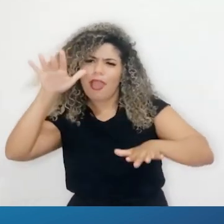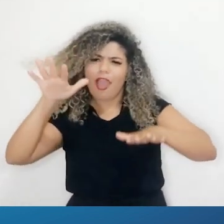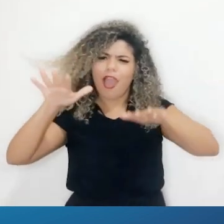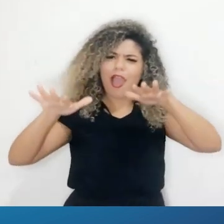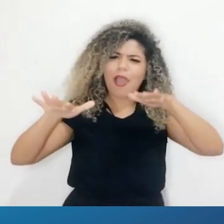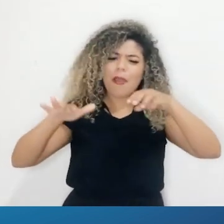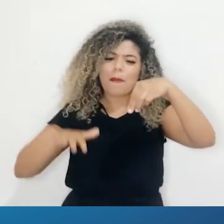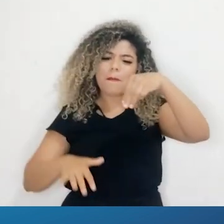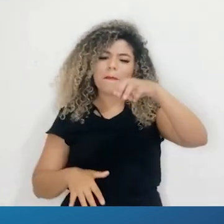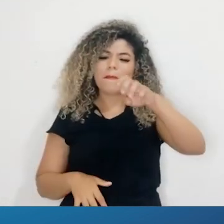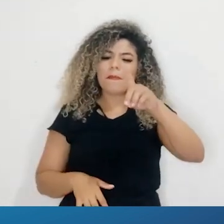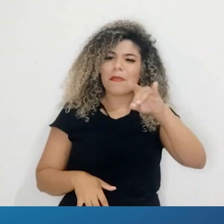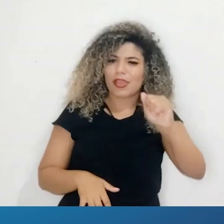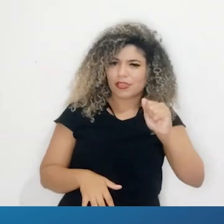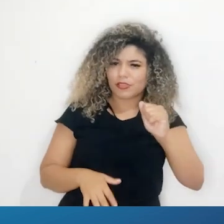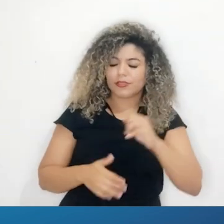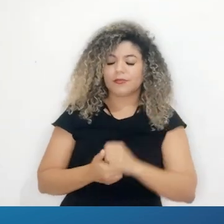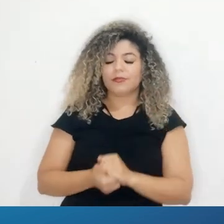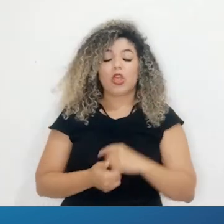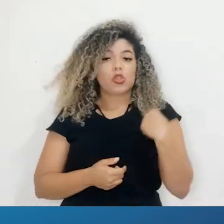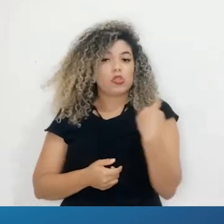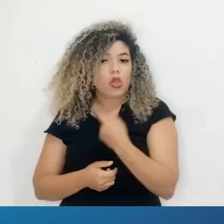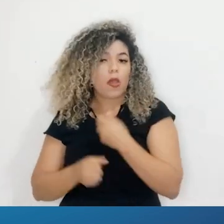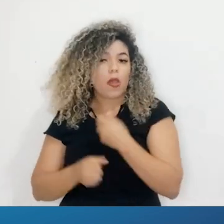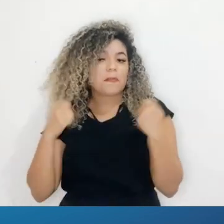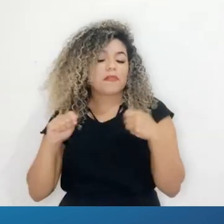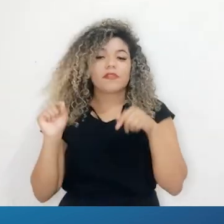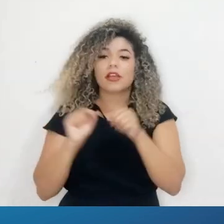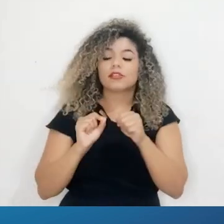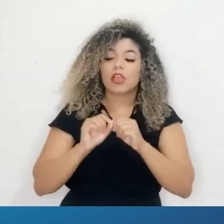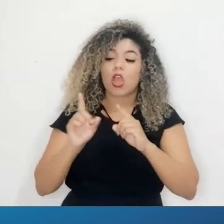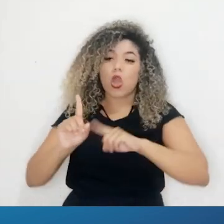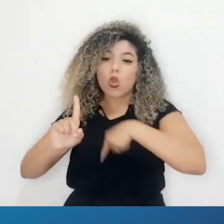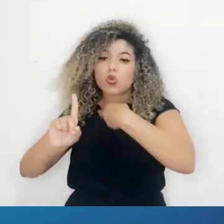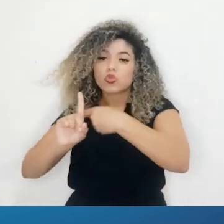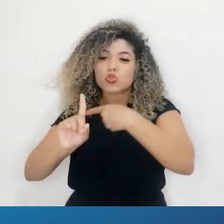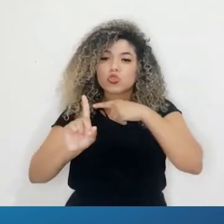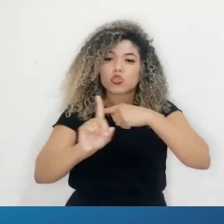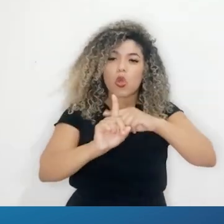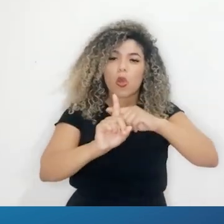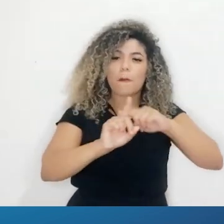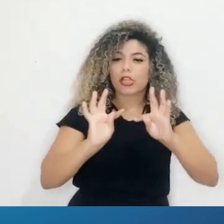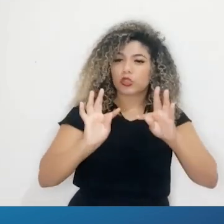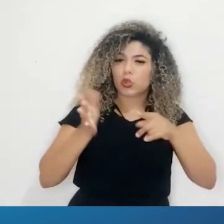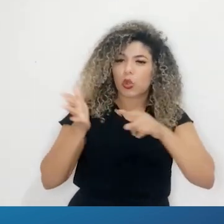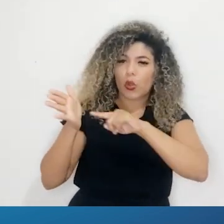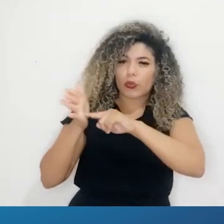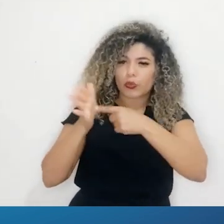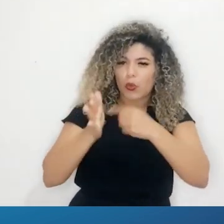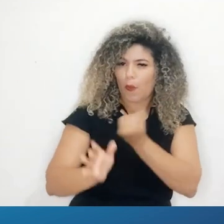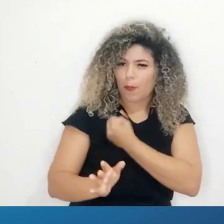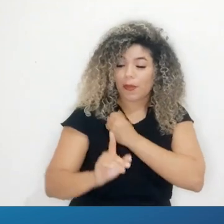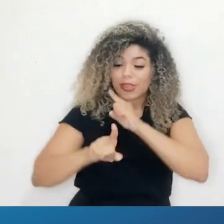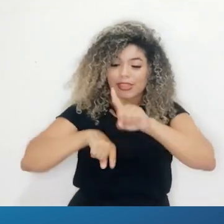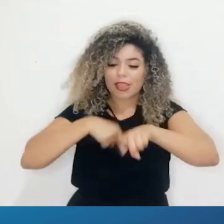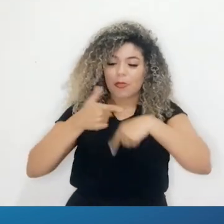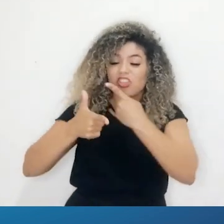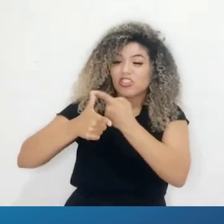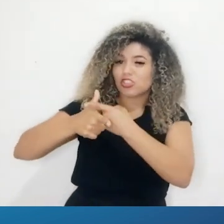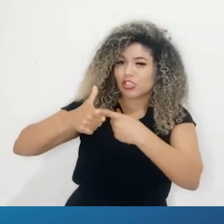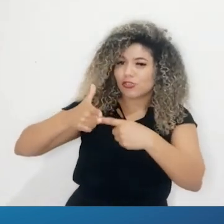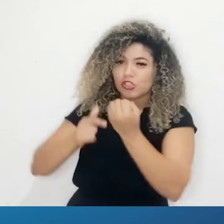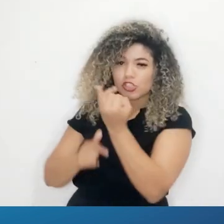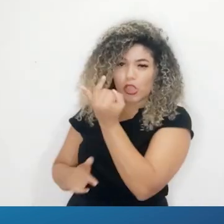partida para calcularmos a média aritmética é necessário somarmos todos os elementos e dividir pela quantidade de